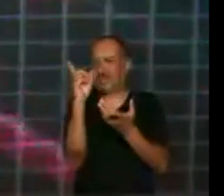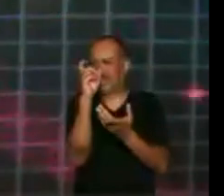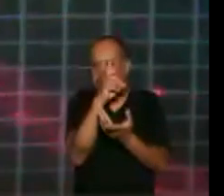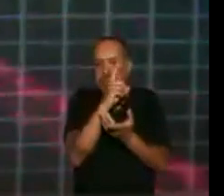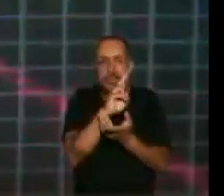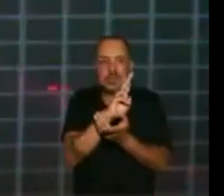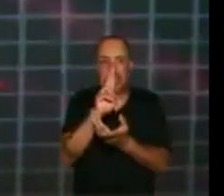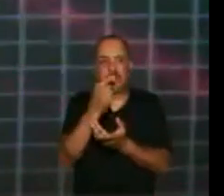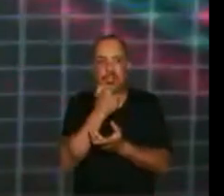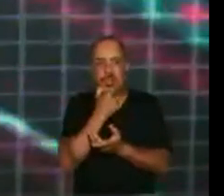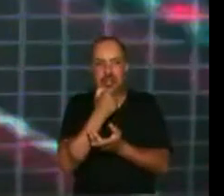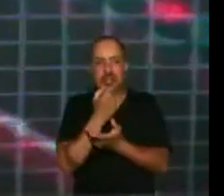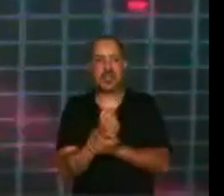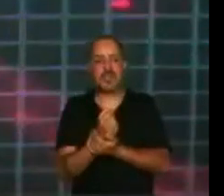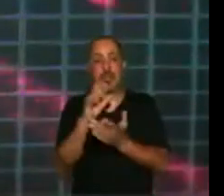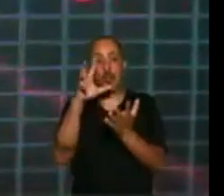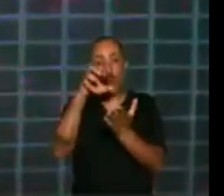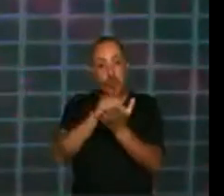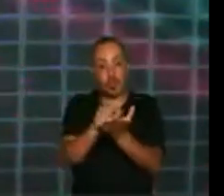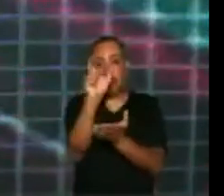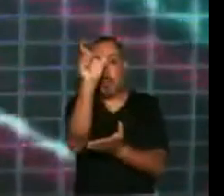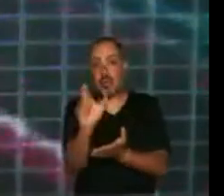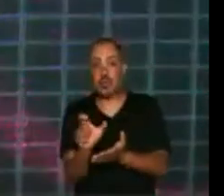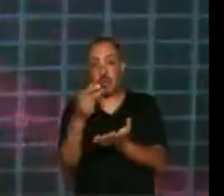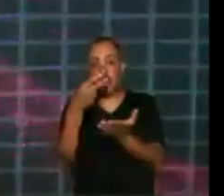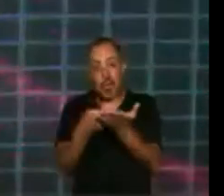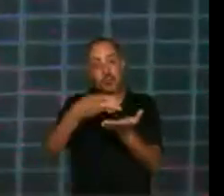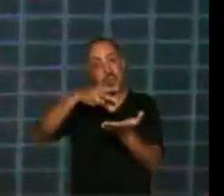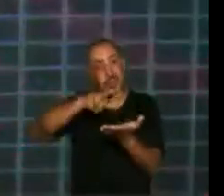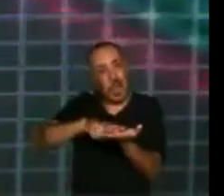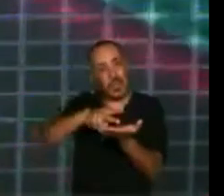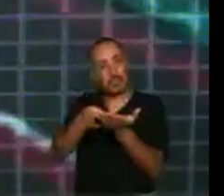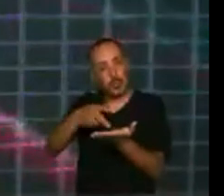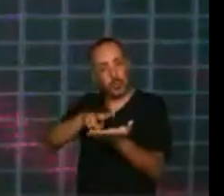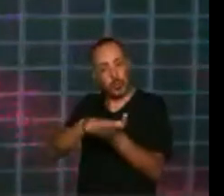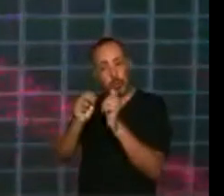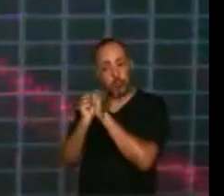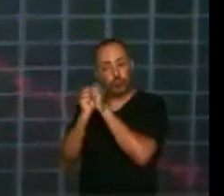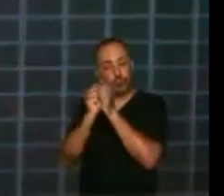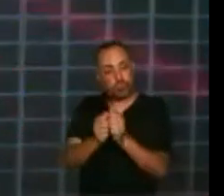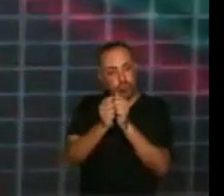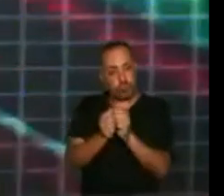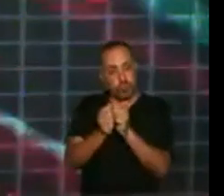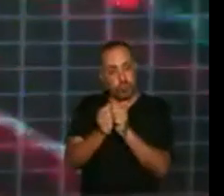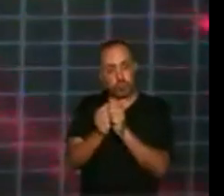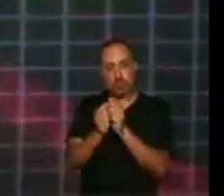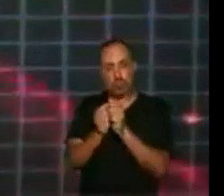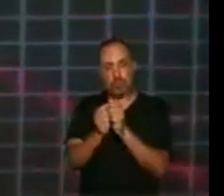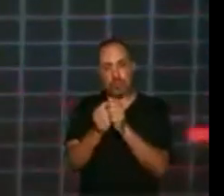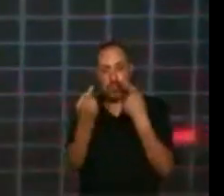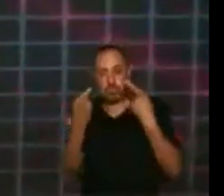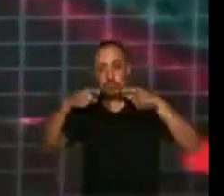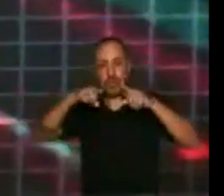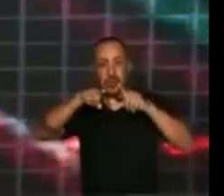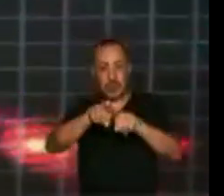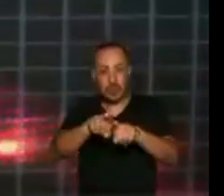Então, a gente contratou a pessoa que é para traduzir tudo simultaneamente para você. E aí no Zoom tem uma opção,